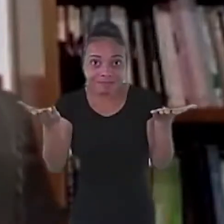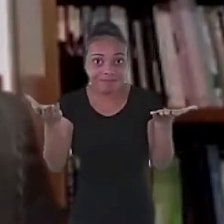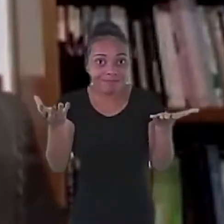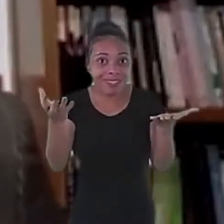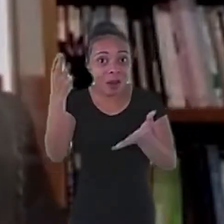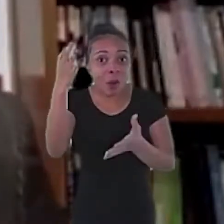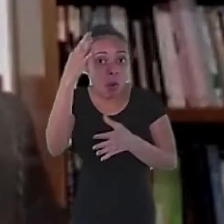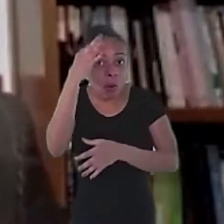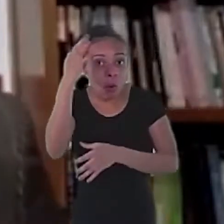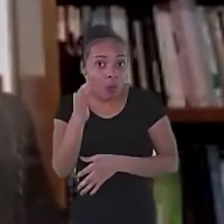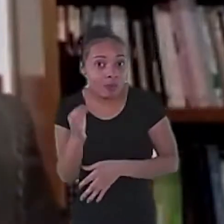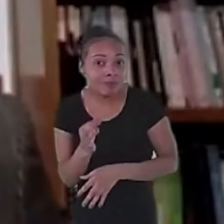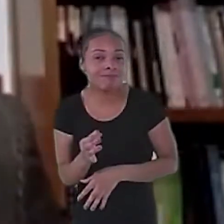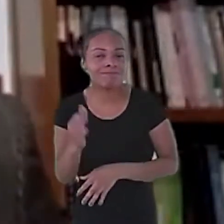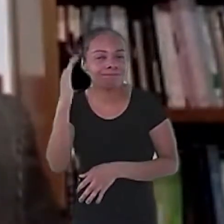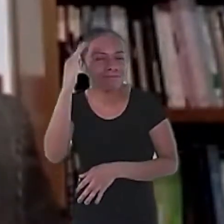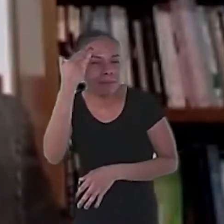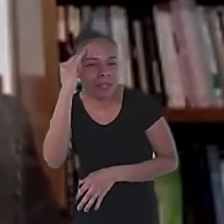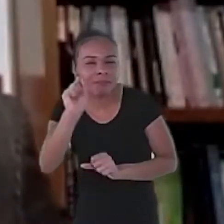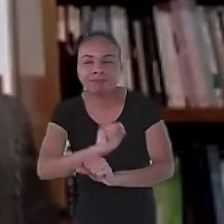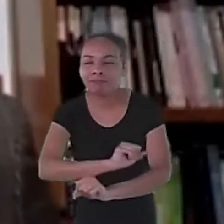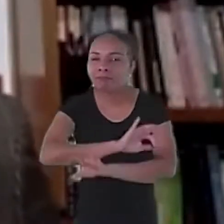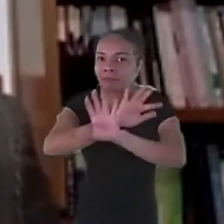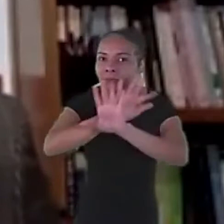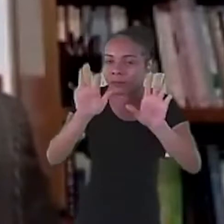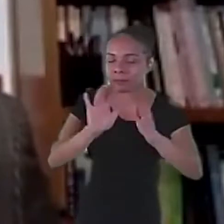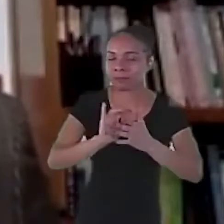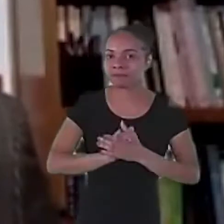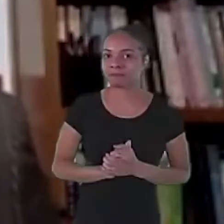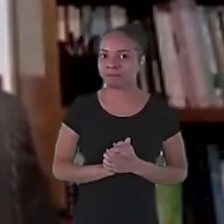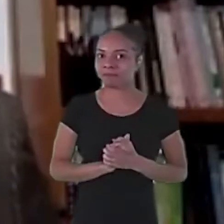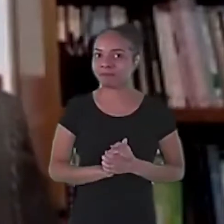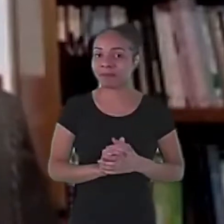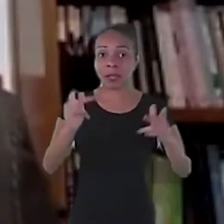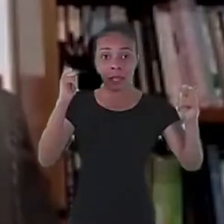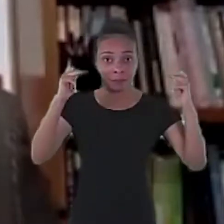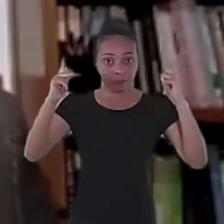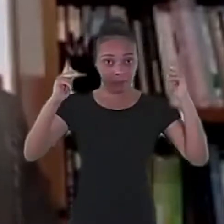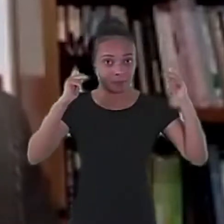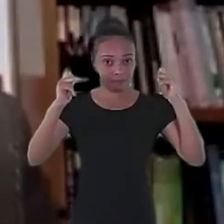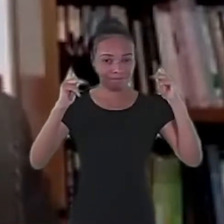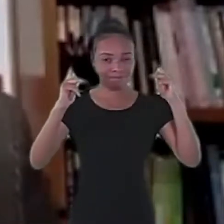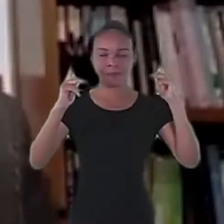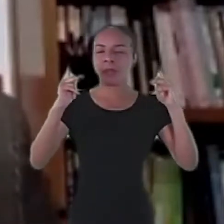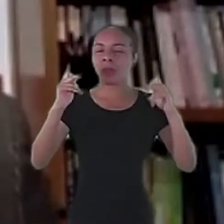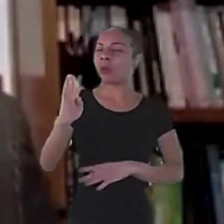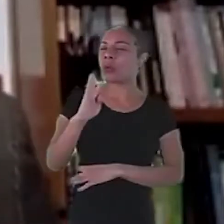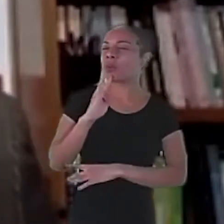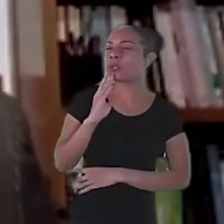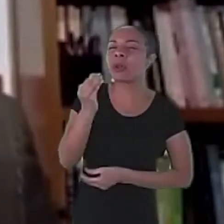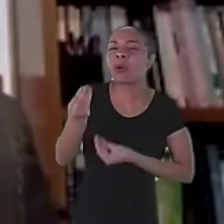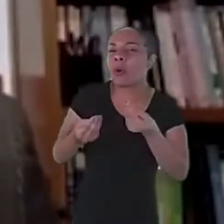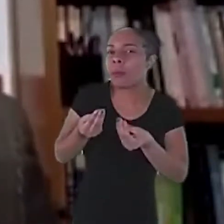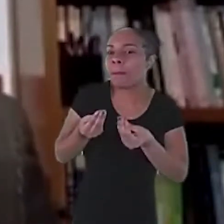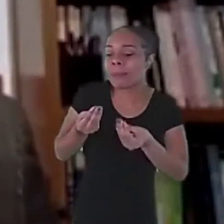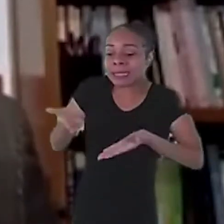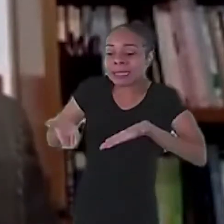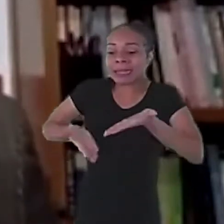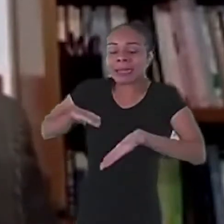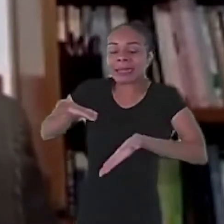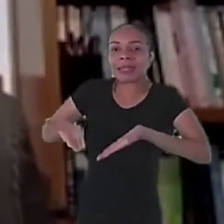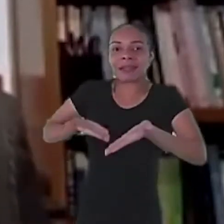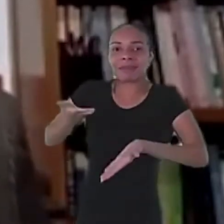A psicanálise é muito conhecida enquanto tratamento, o